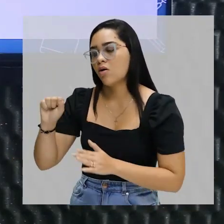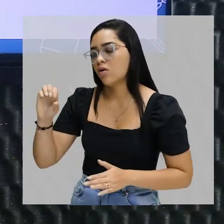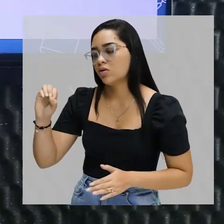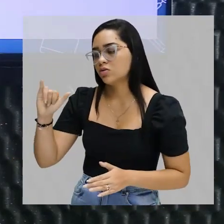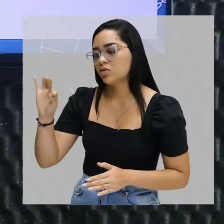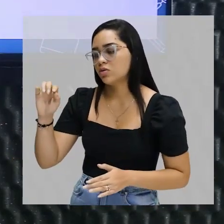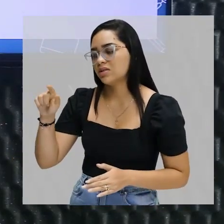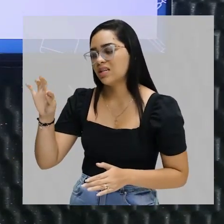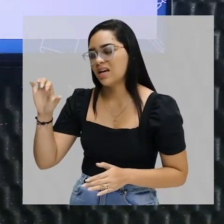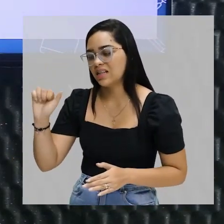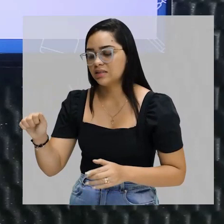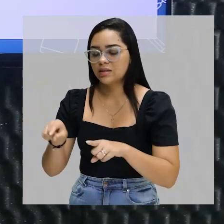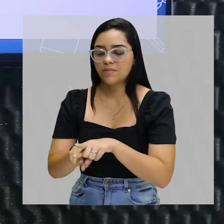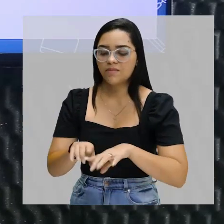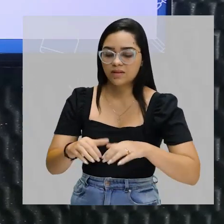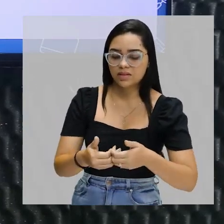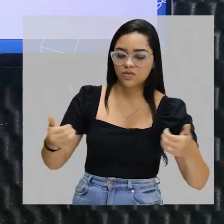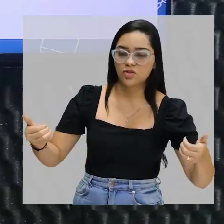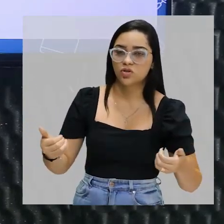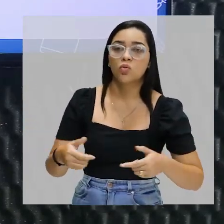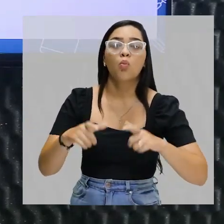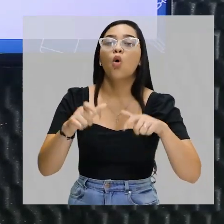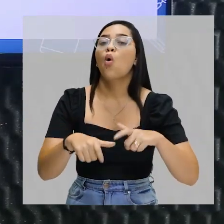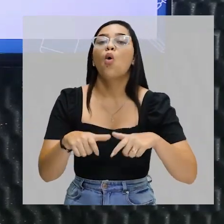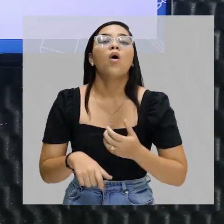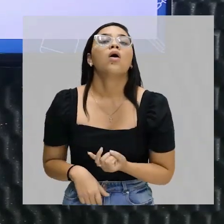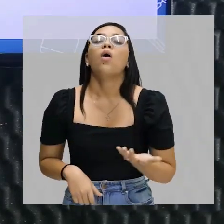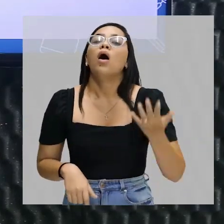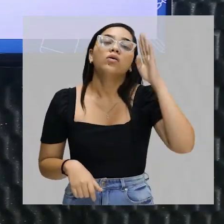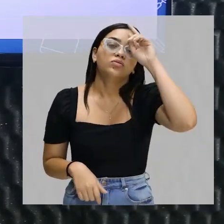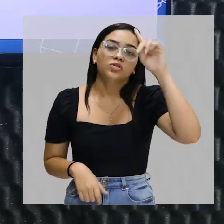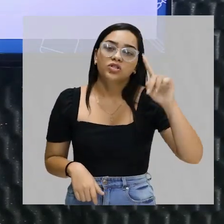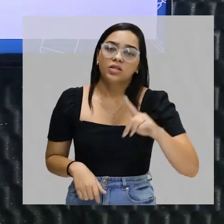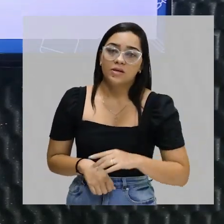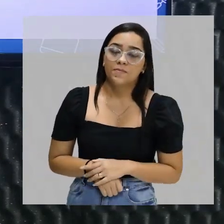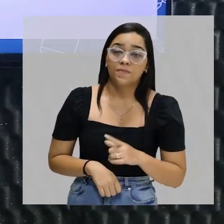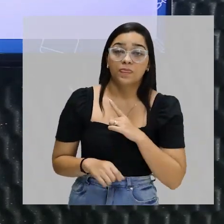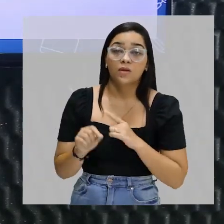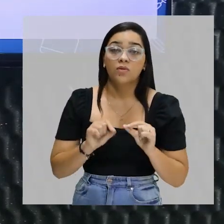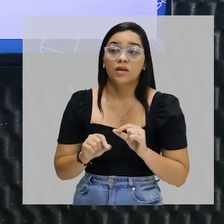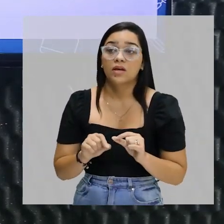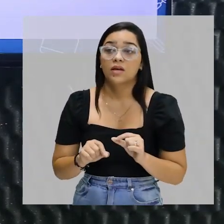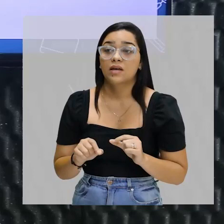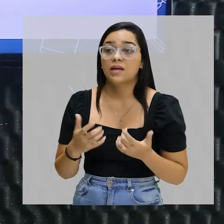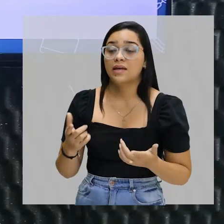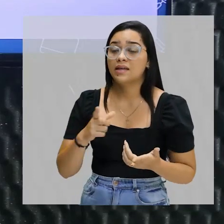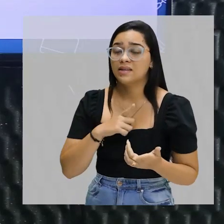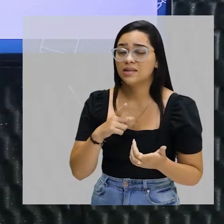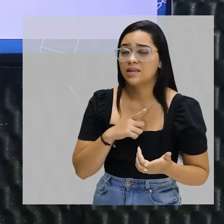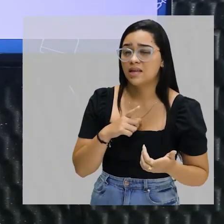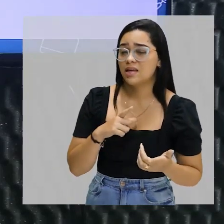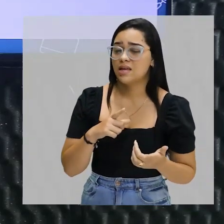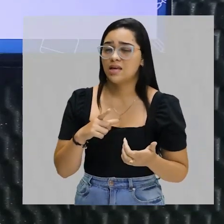socialista Alemanha ela vai ser dividida a partir de quando Marcos vai ser dividida principalmente ali galera né no final ali da década de 40